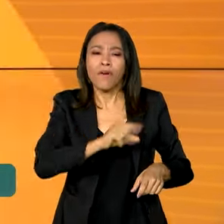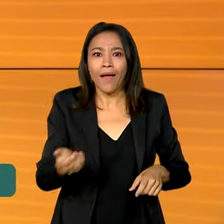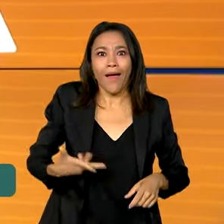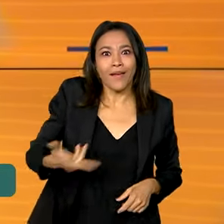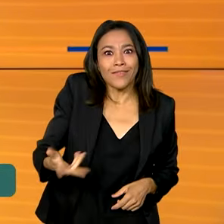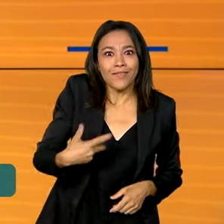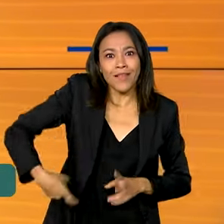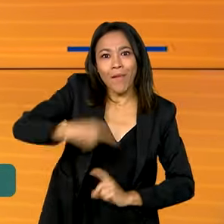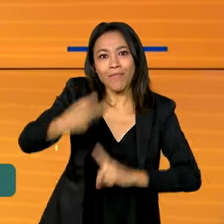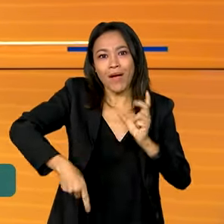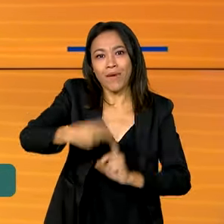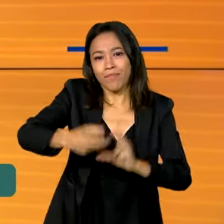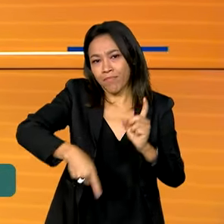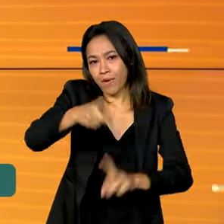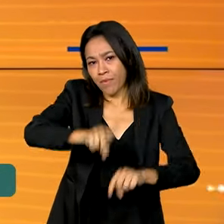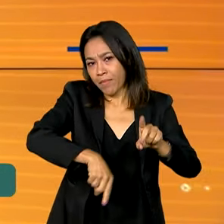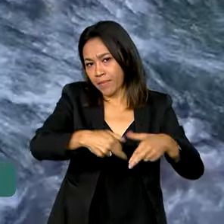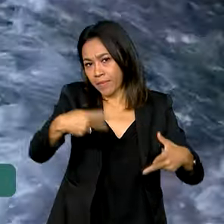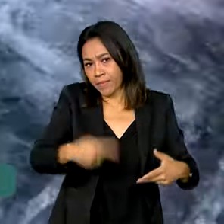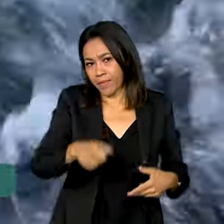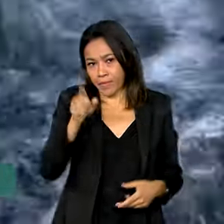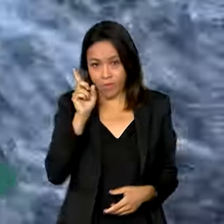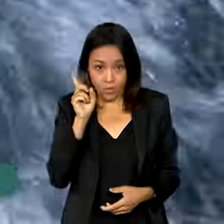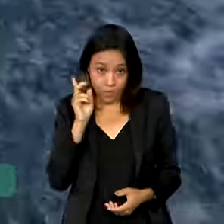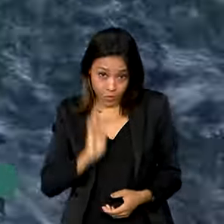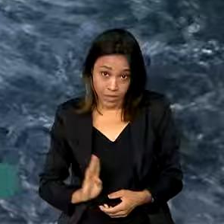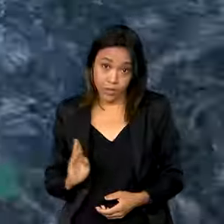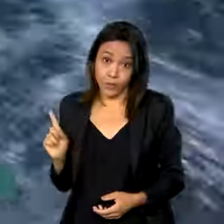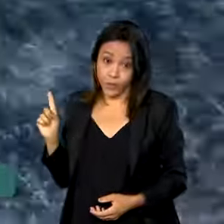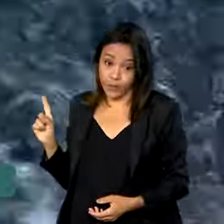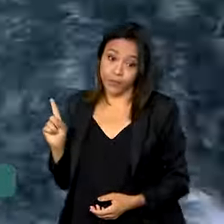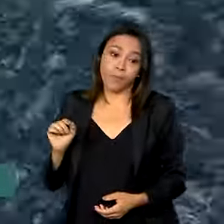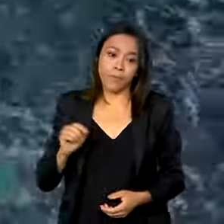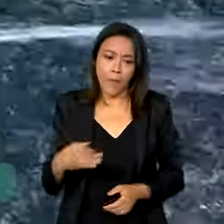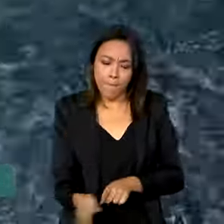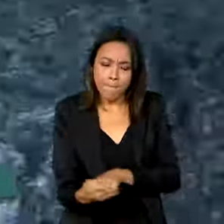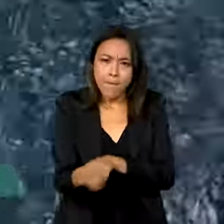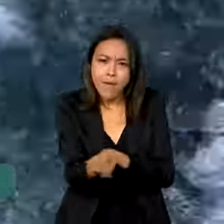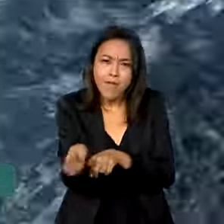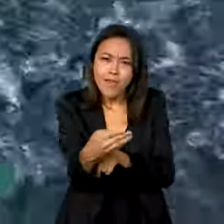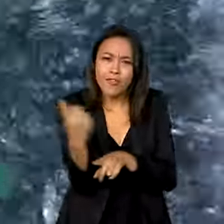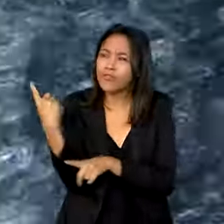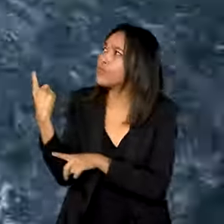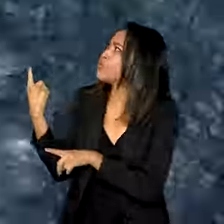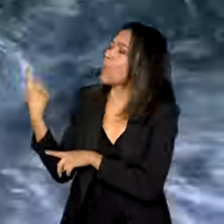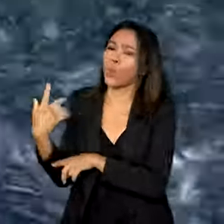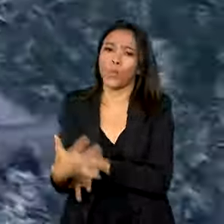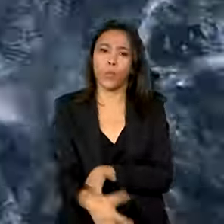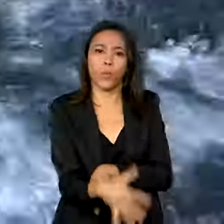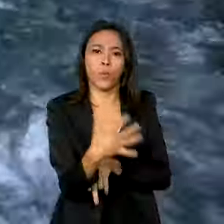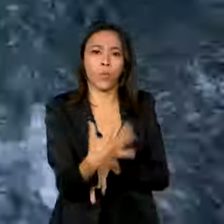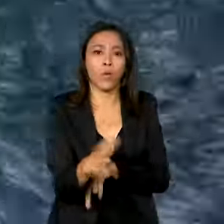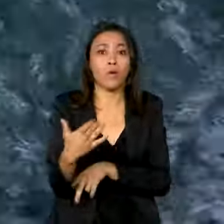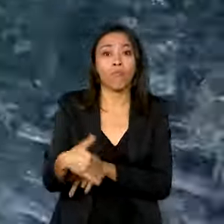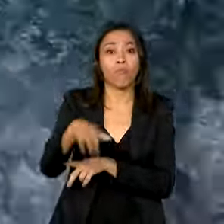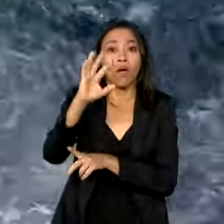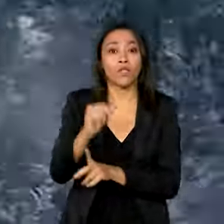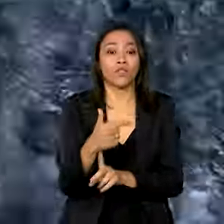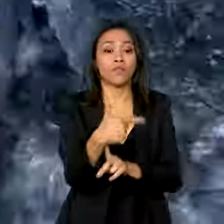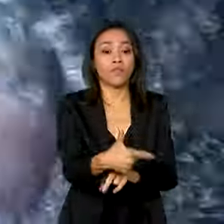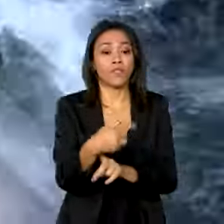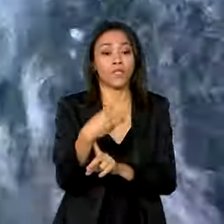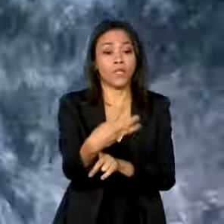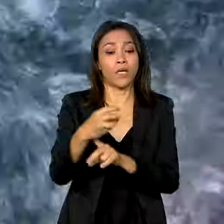das mercadorias brasileiras. A produção de peixes gerou um volume de mais de 23